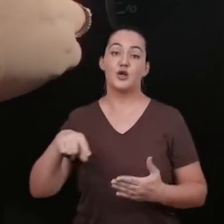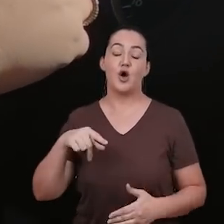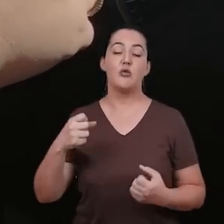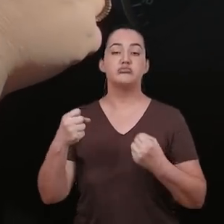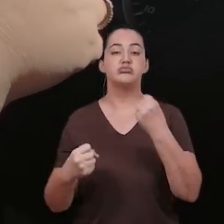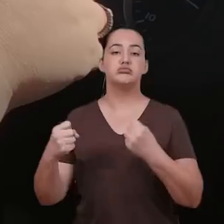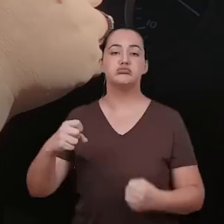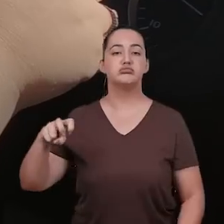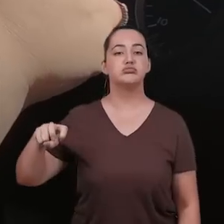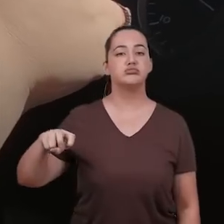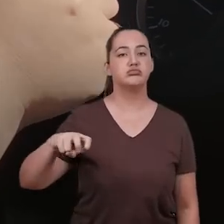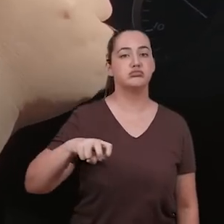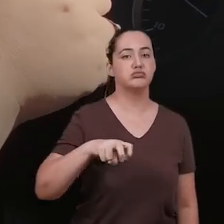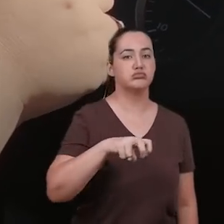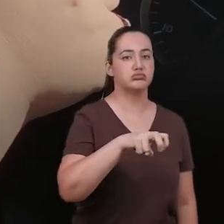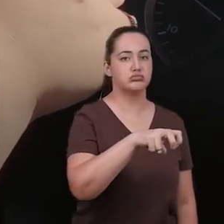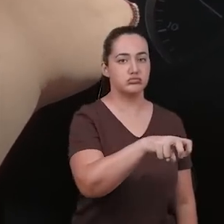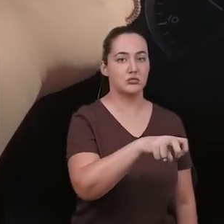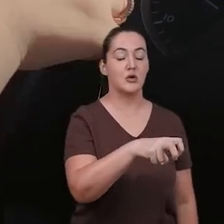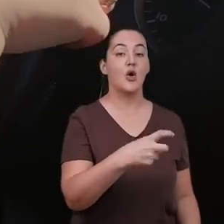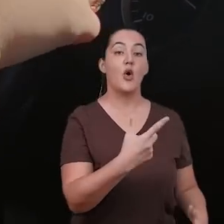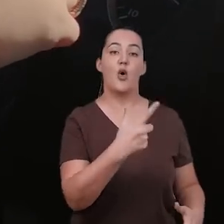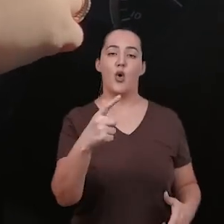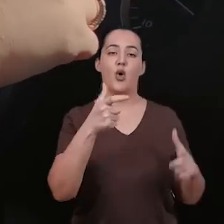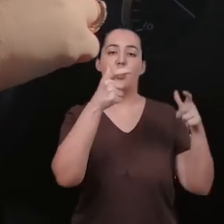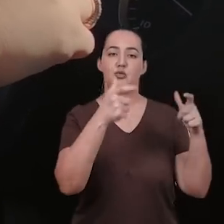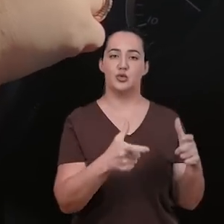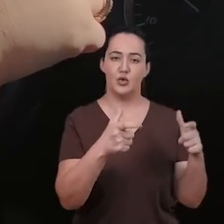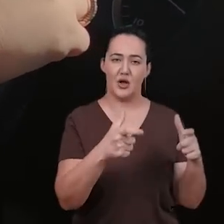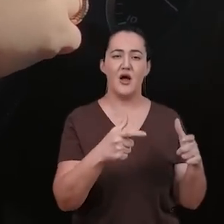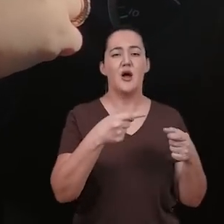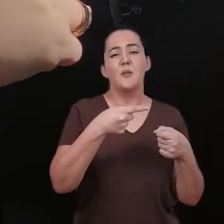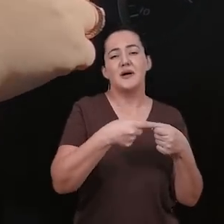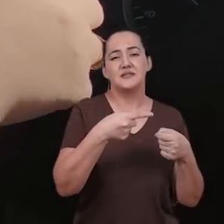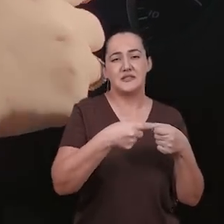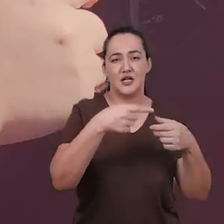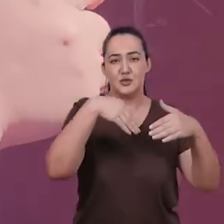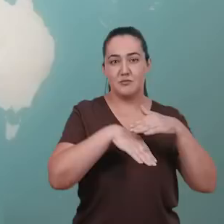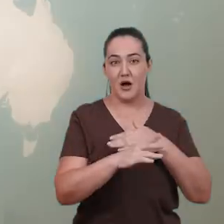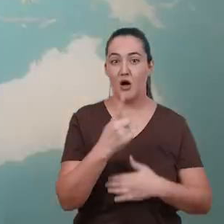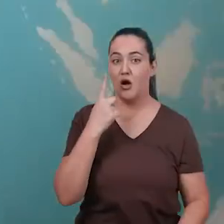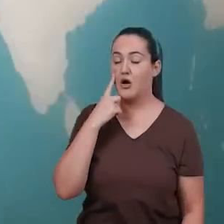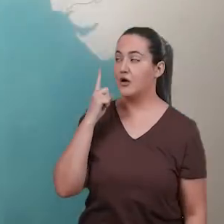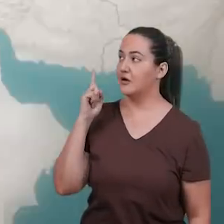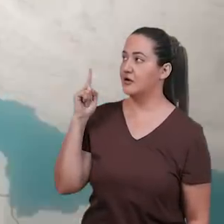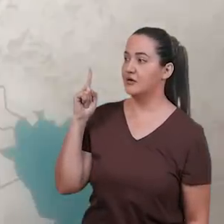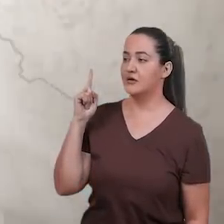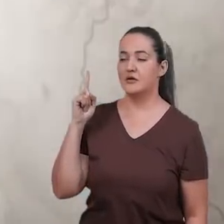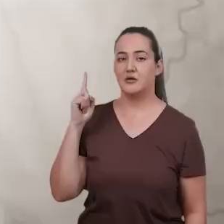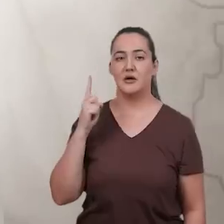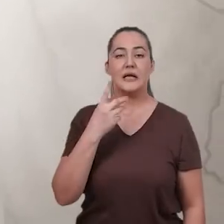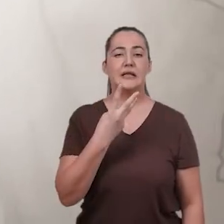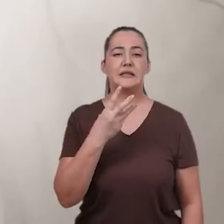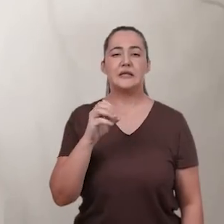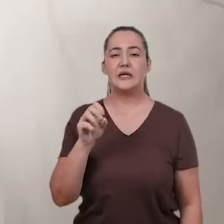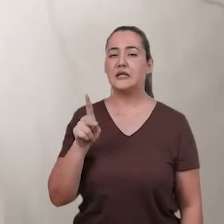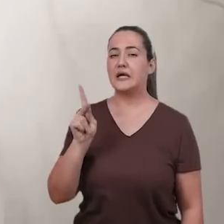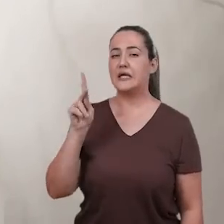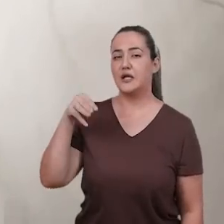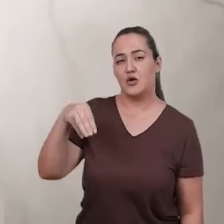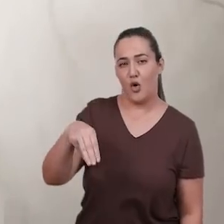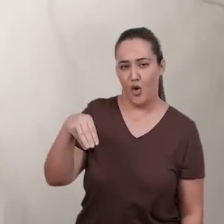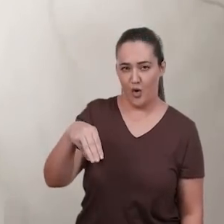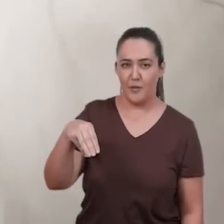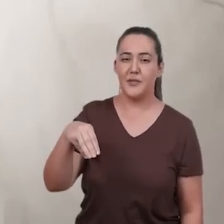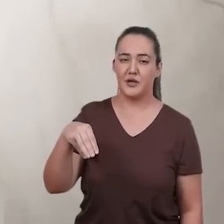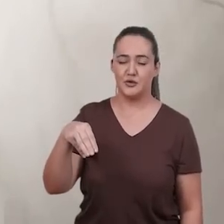gente está indo para Kaymaklı, que é uma cidade subterrânea e que fica a cerca de 30